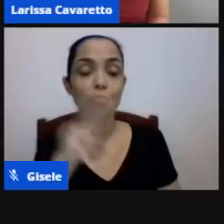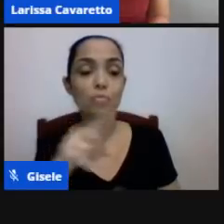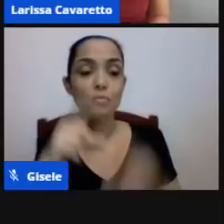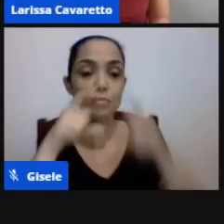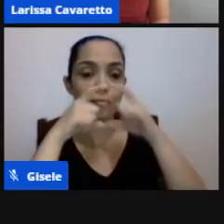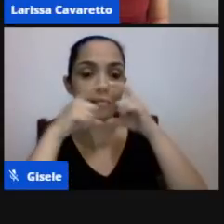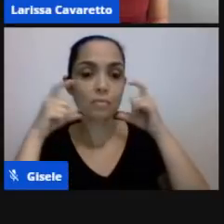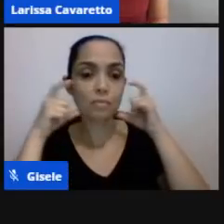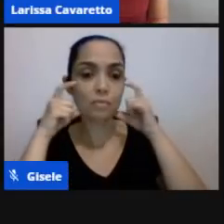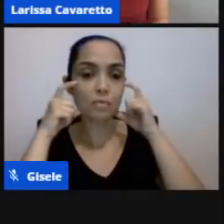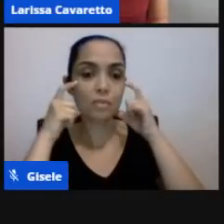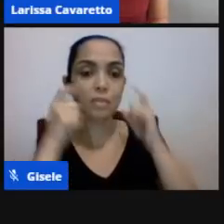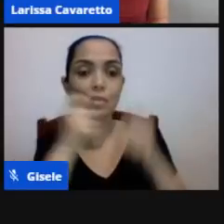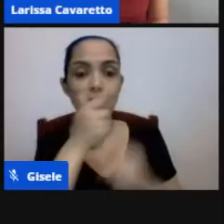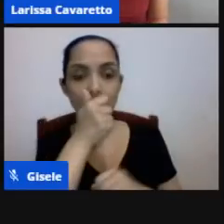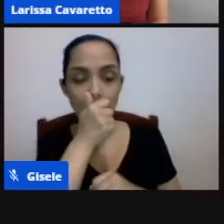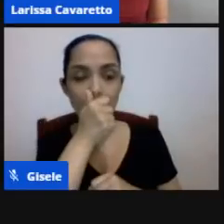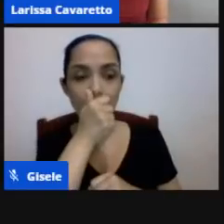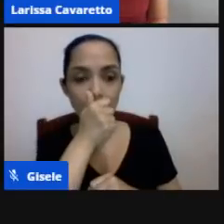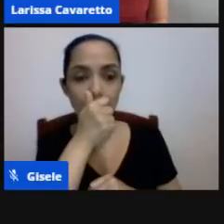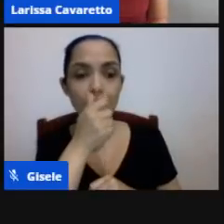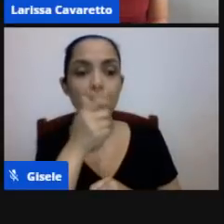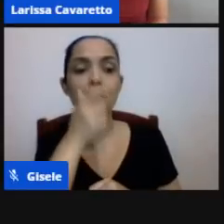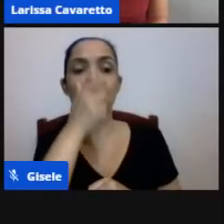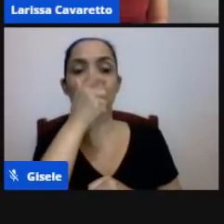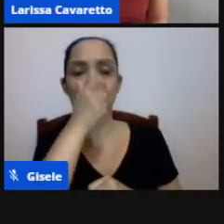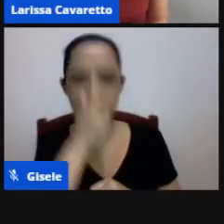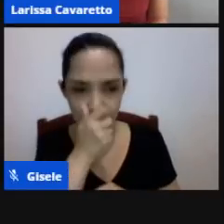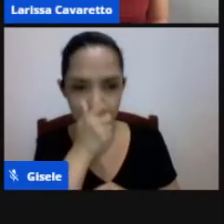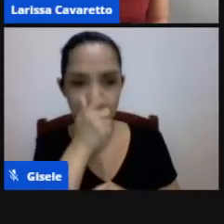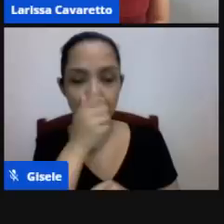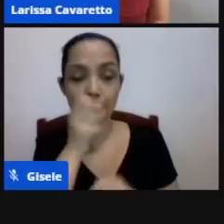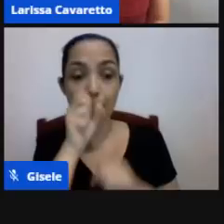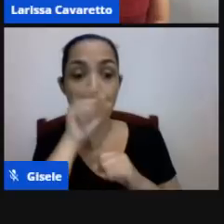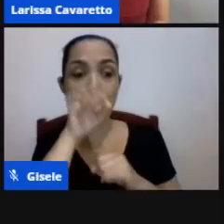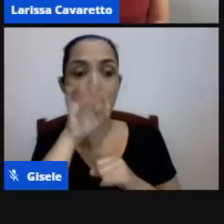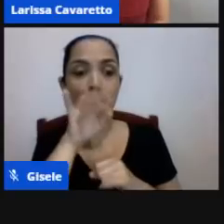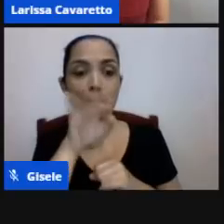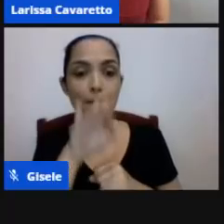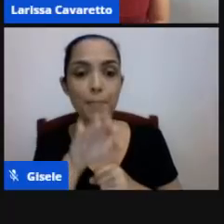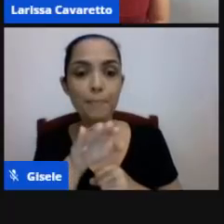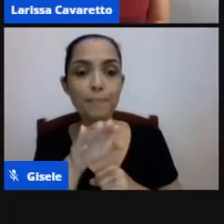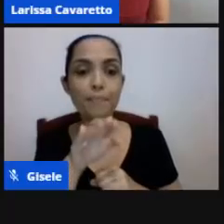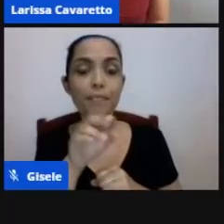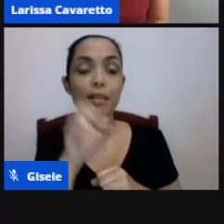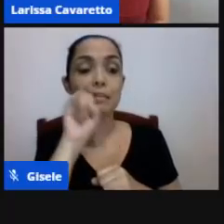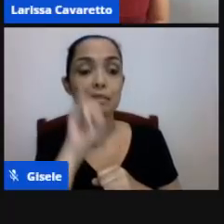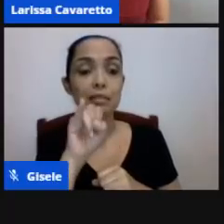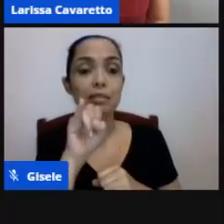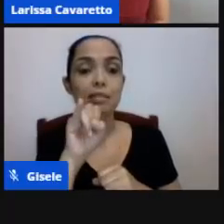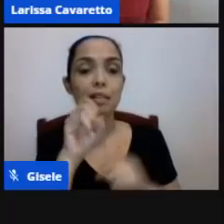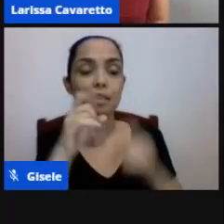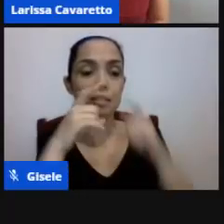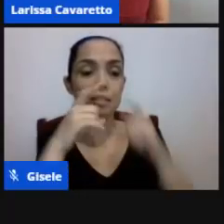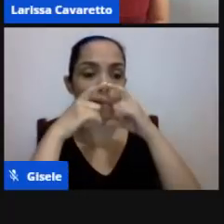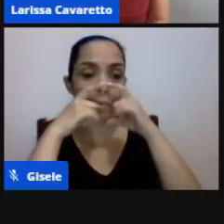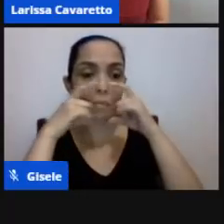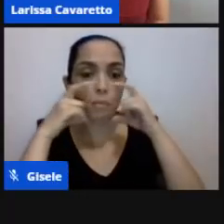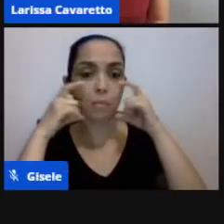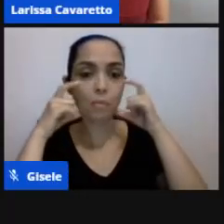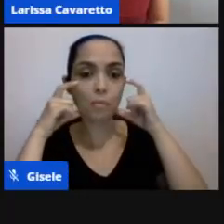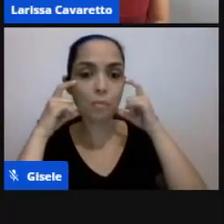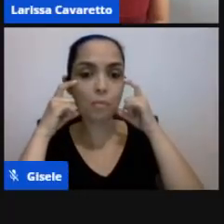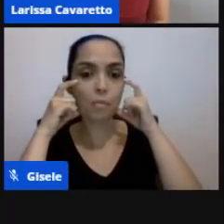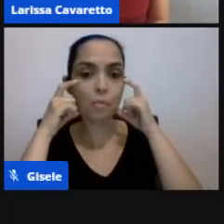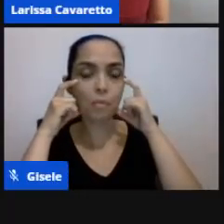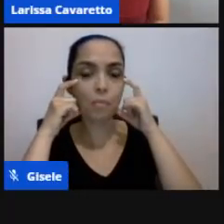sem máscara tossindo e sem máscara espirrando, a última embaixo. E se a gente está com uma máscara de uma camada, já diminui muito